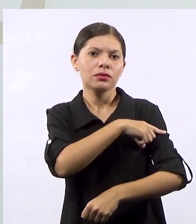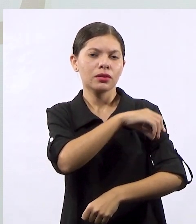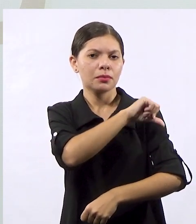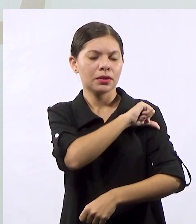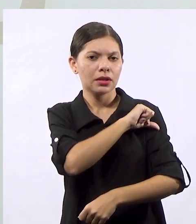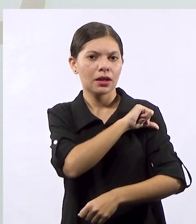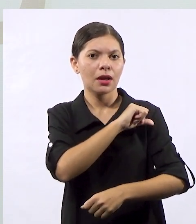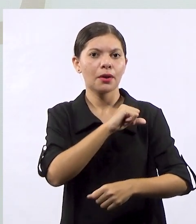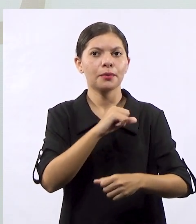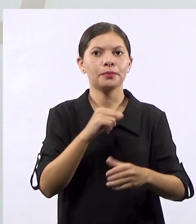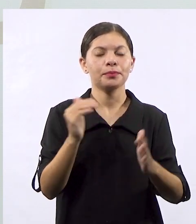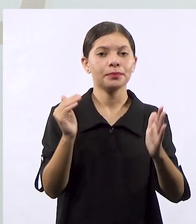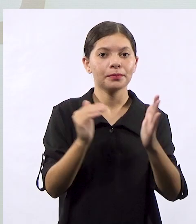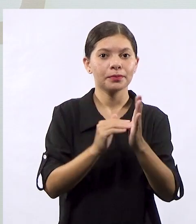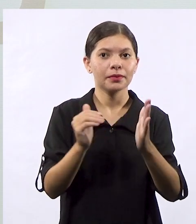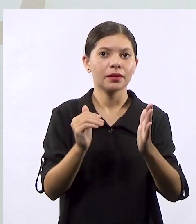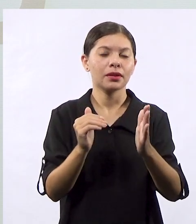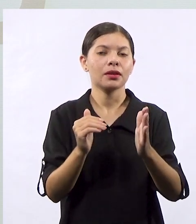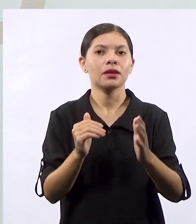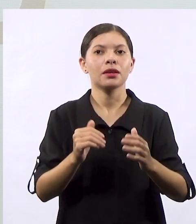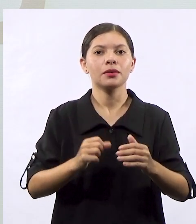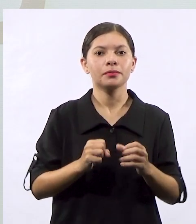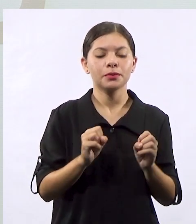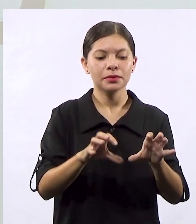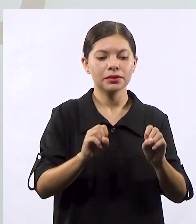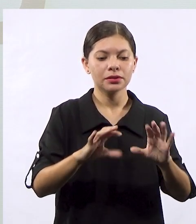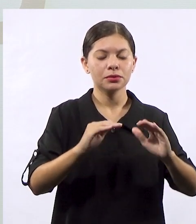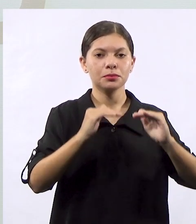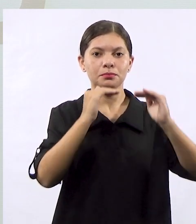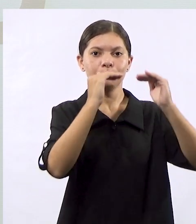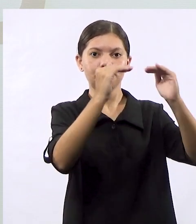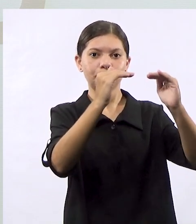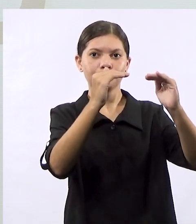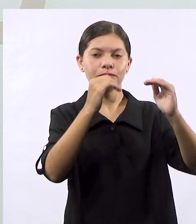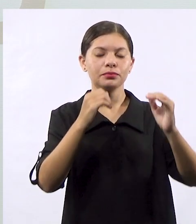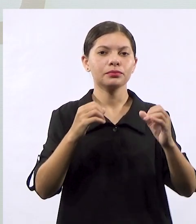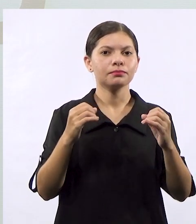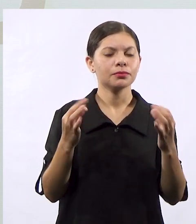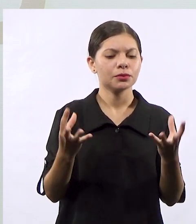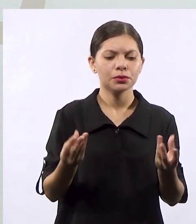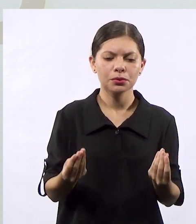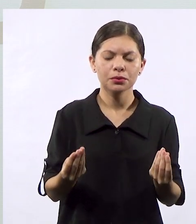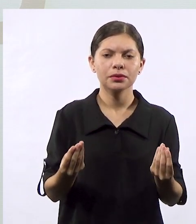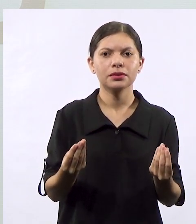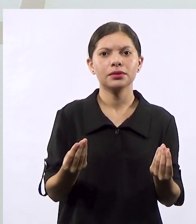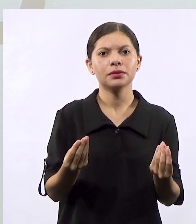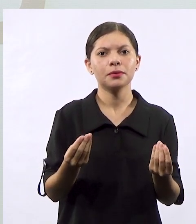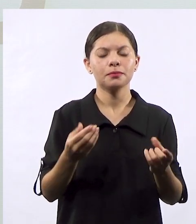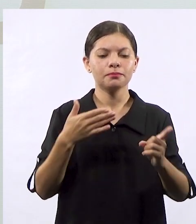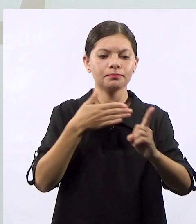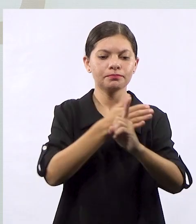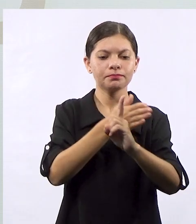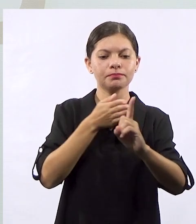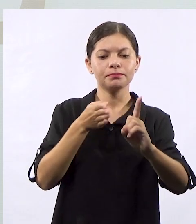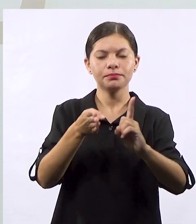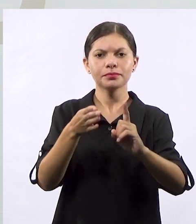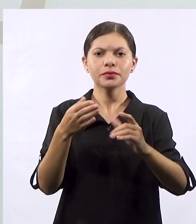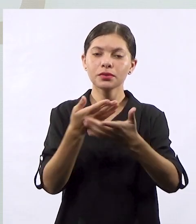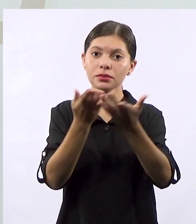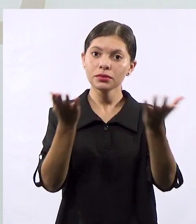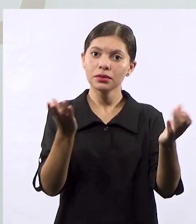ensino superior. Você pode atuar em todas essas modalidades. Enquanto pedagogo, você